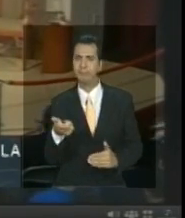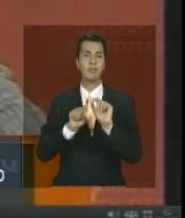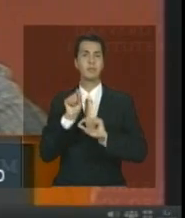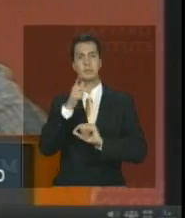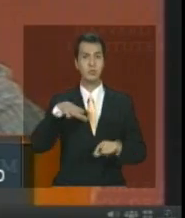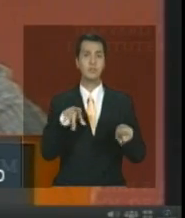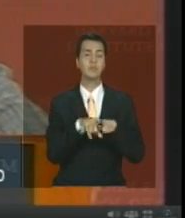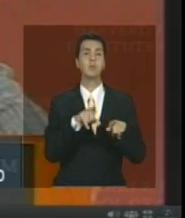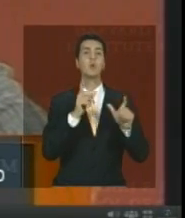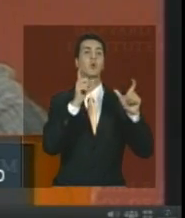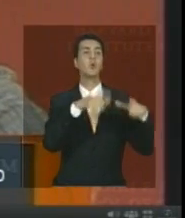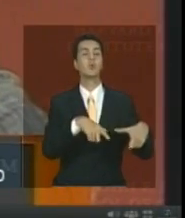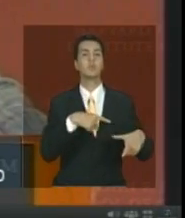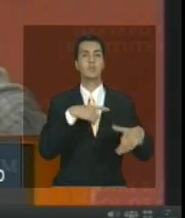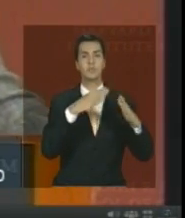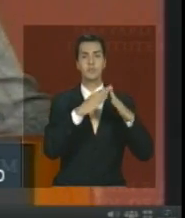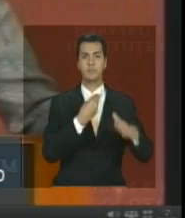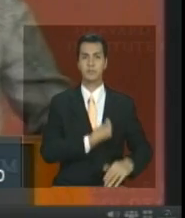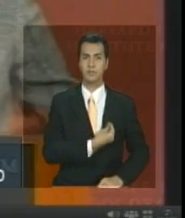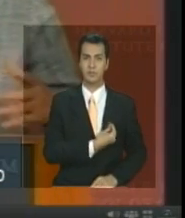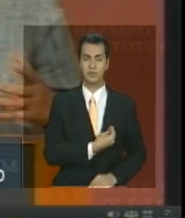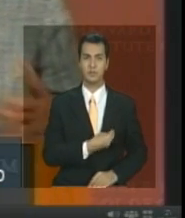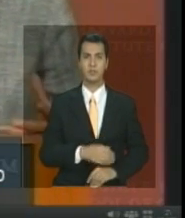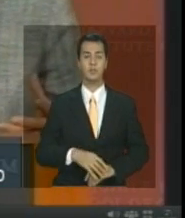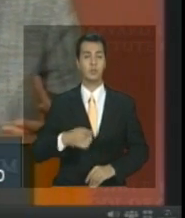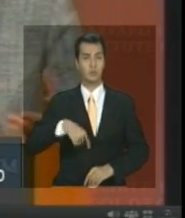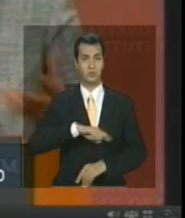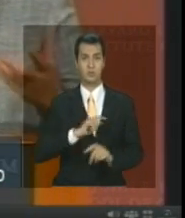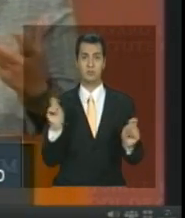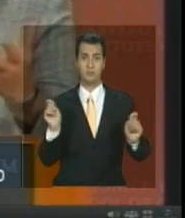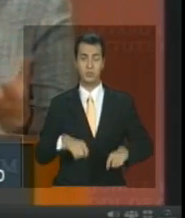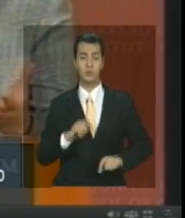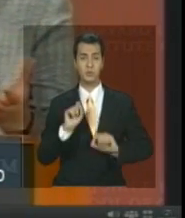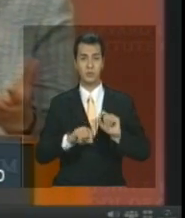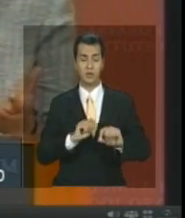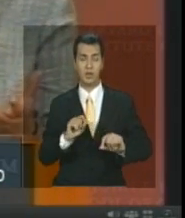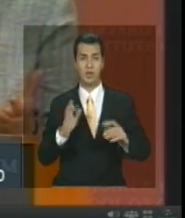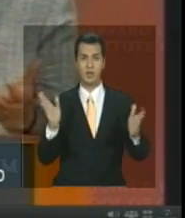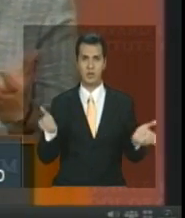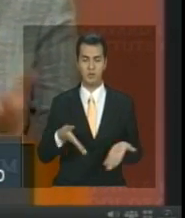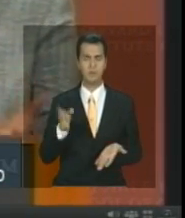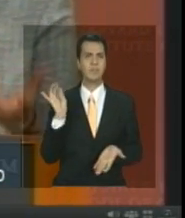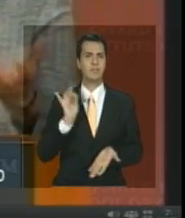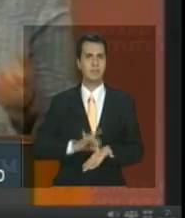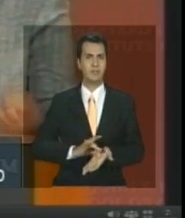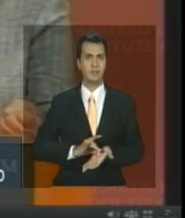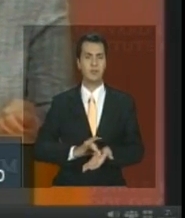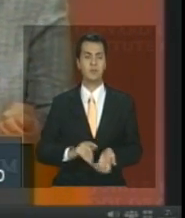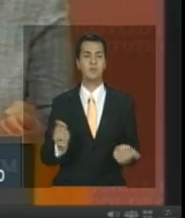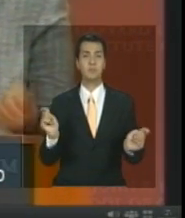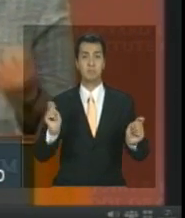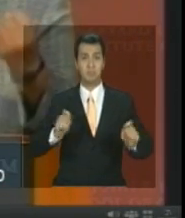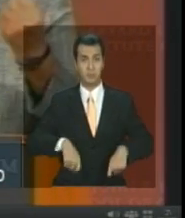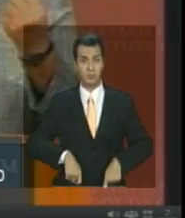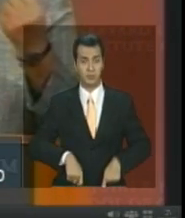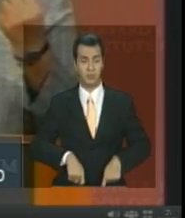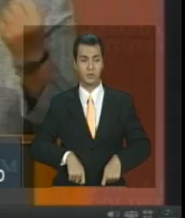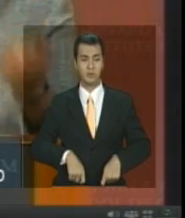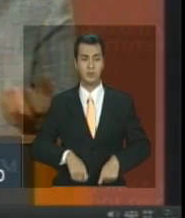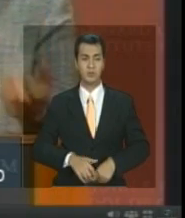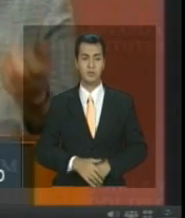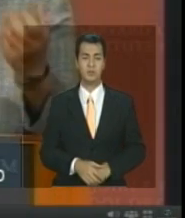país. E isso vai nos permitir assegurar que, pelo menos, tenhamos condições, porque